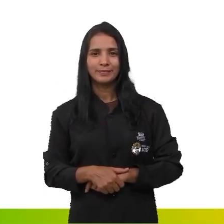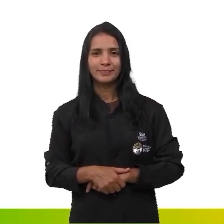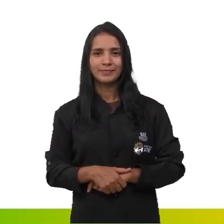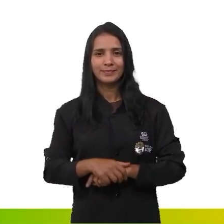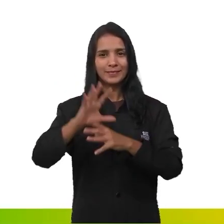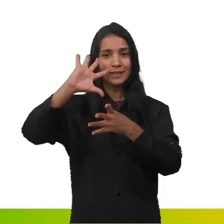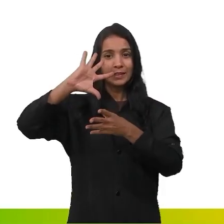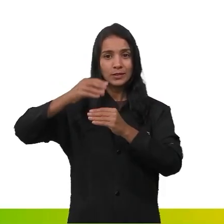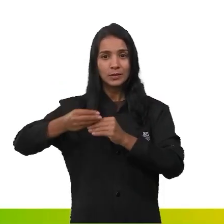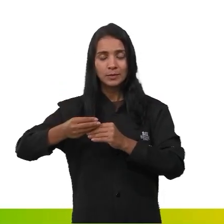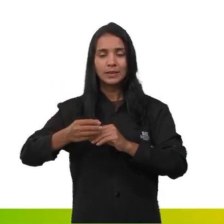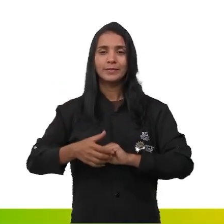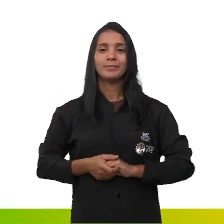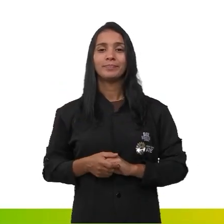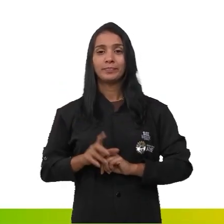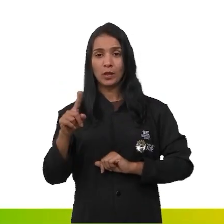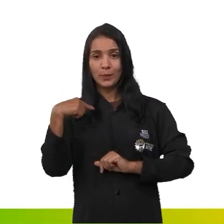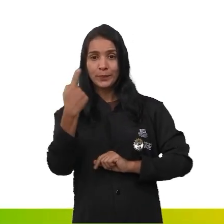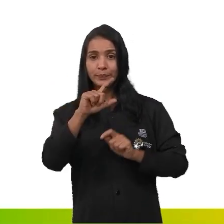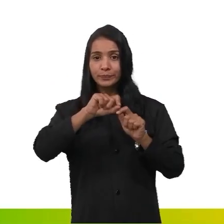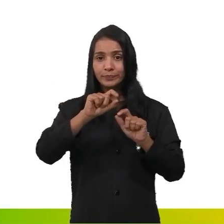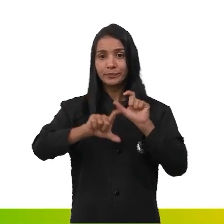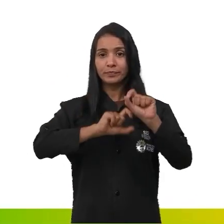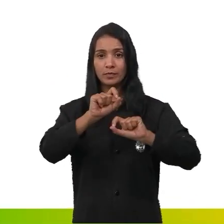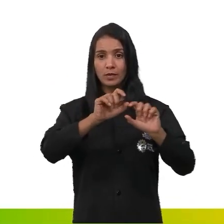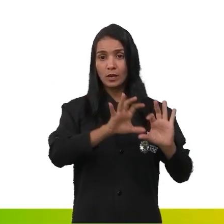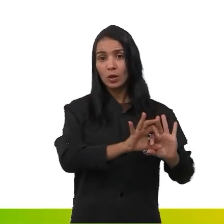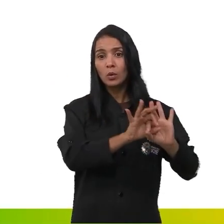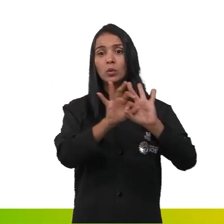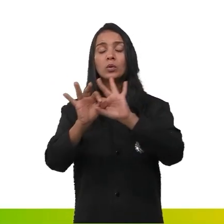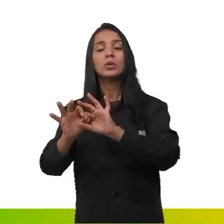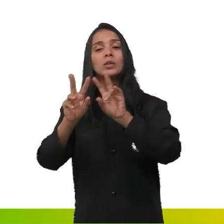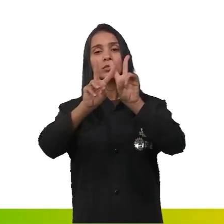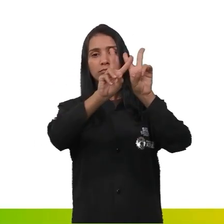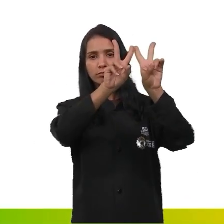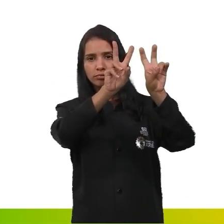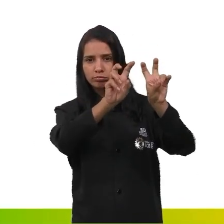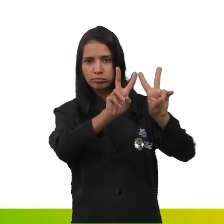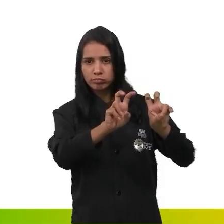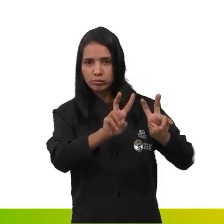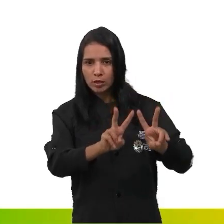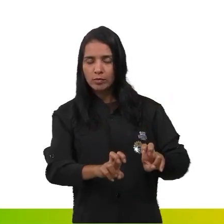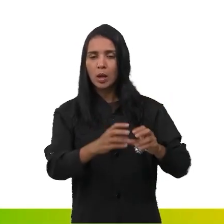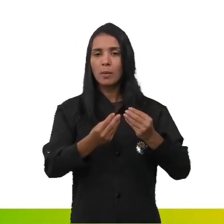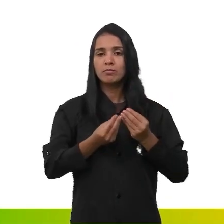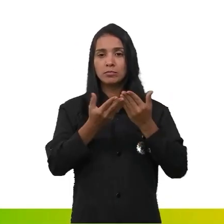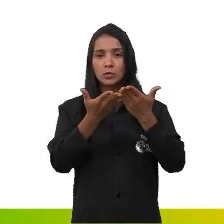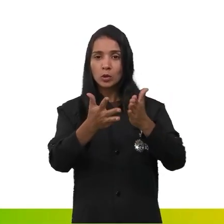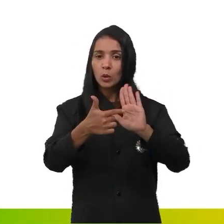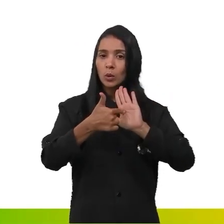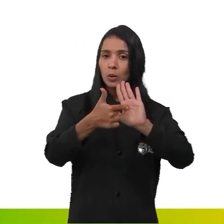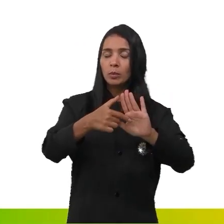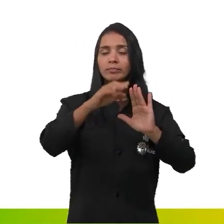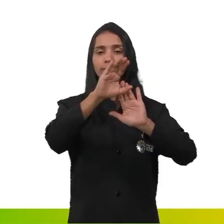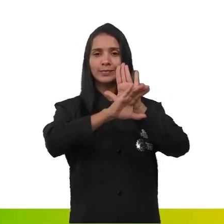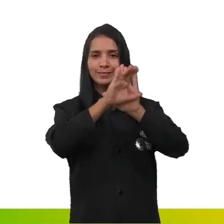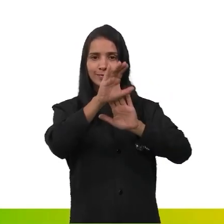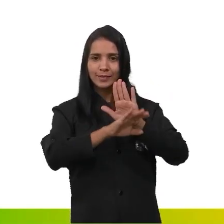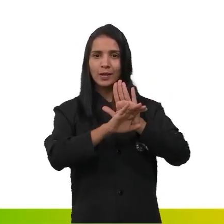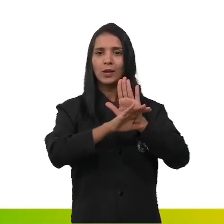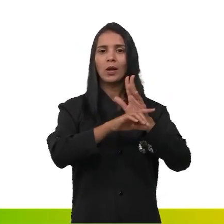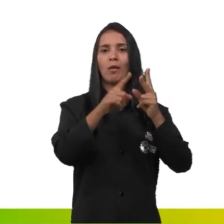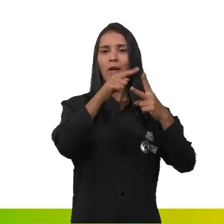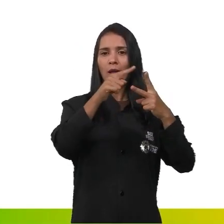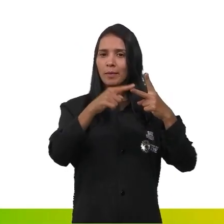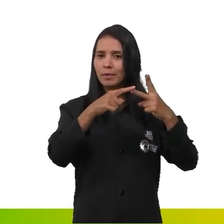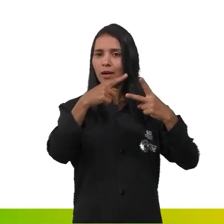Resumindo a nossa aula, nós fizemos uma contextualização sobre o assunto, trouxemos o conceito de paternalismo